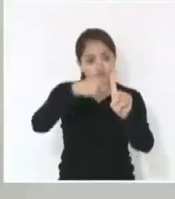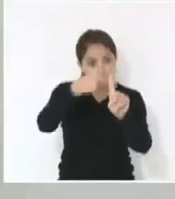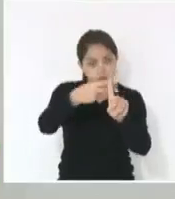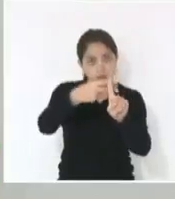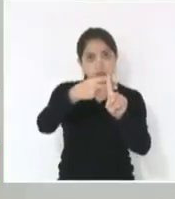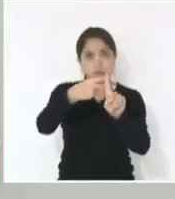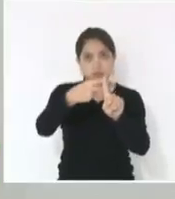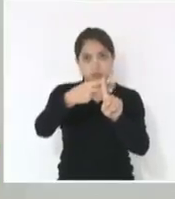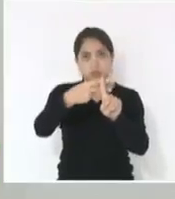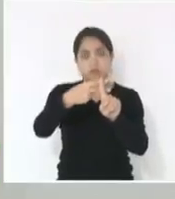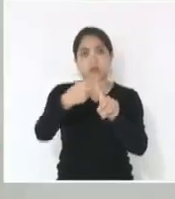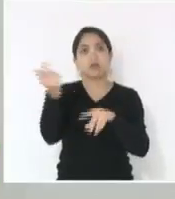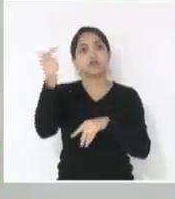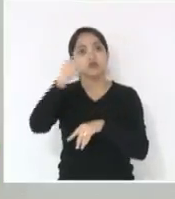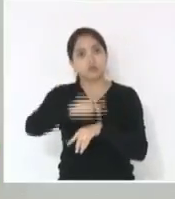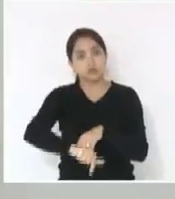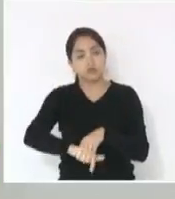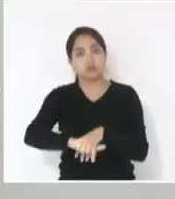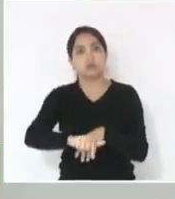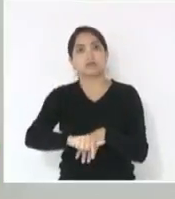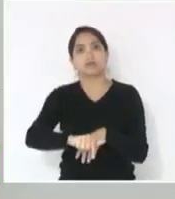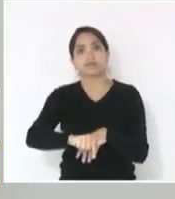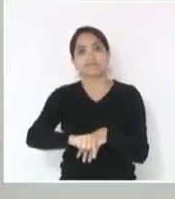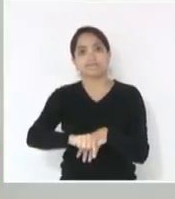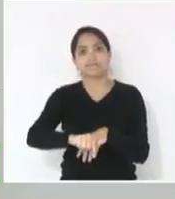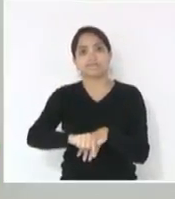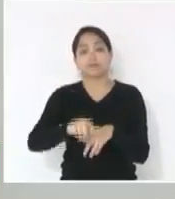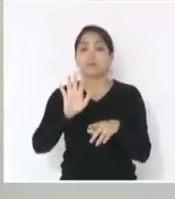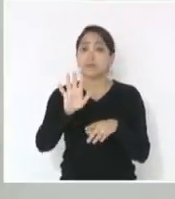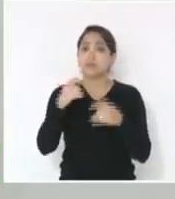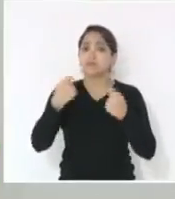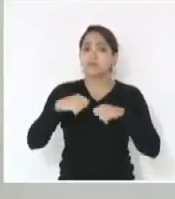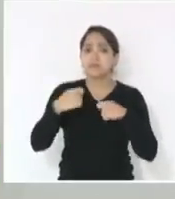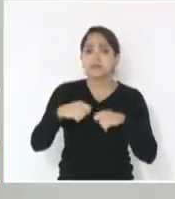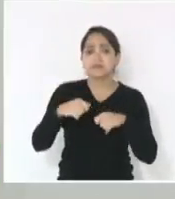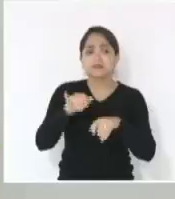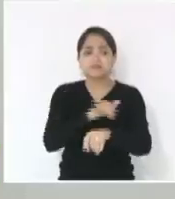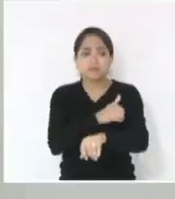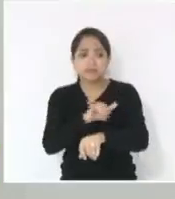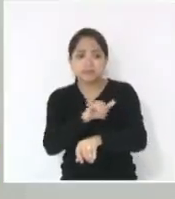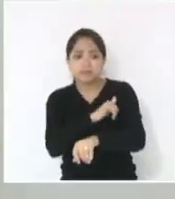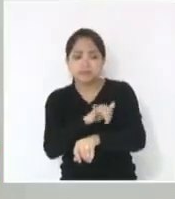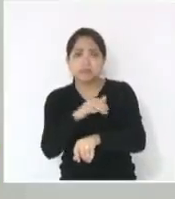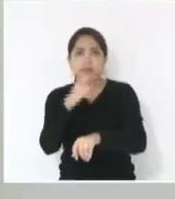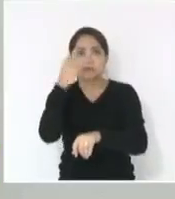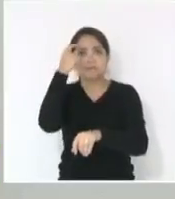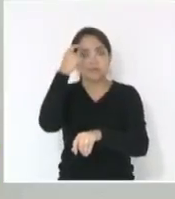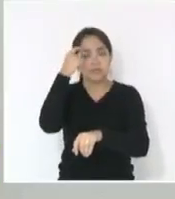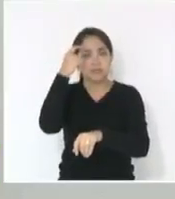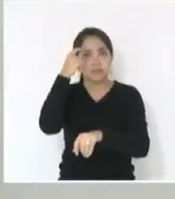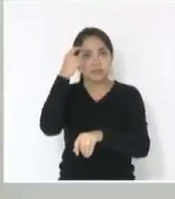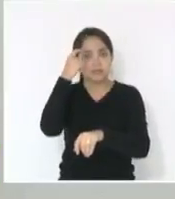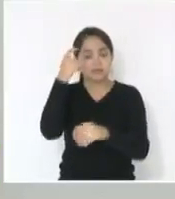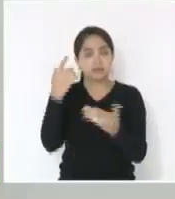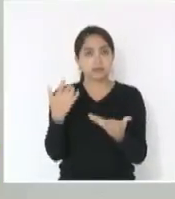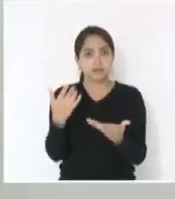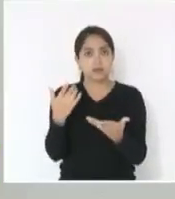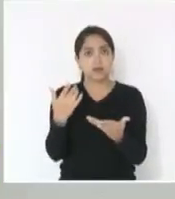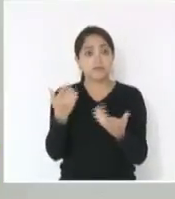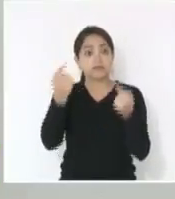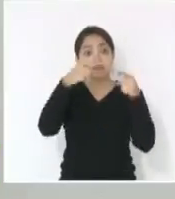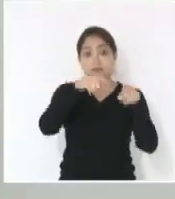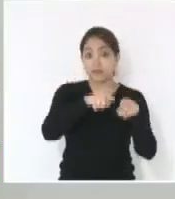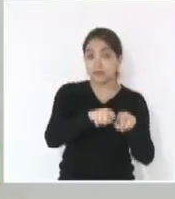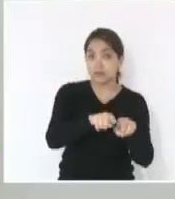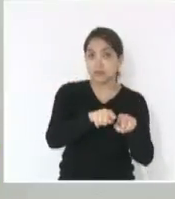ser tributados no mercado. Precisamos buscar uma resolutividade, um entendimento, fazer parceria,